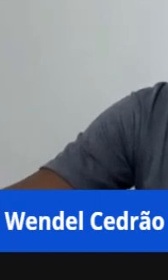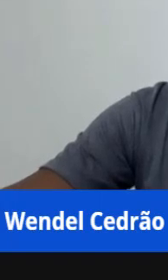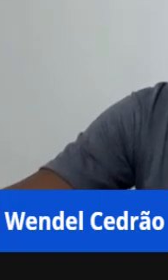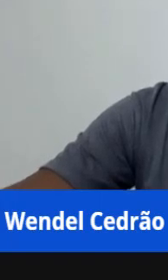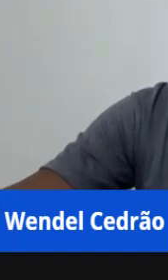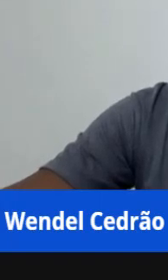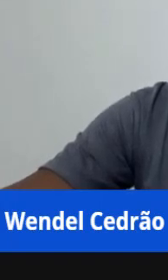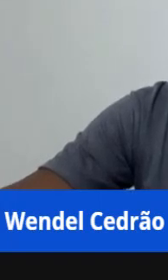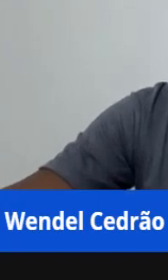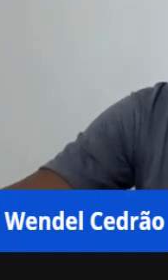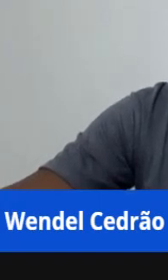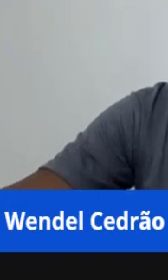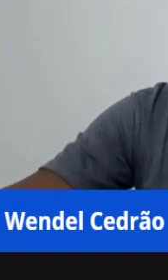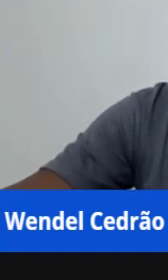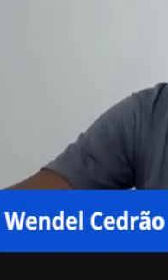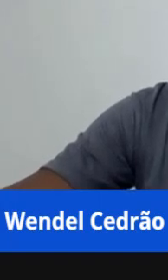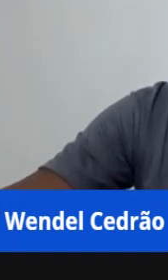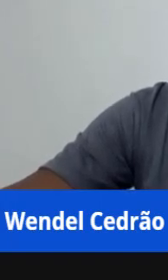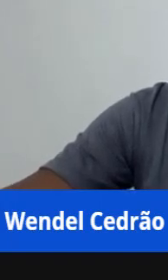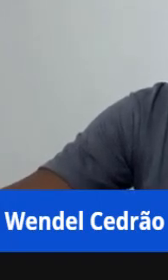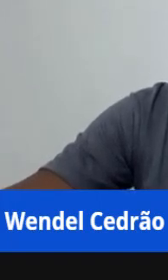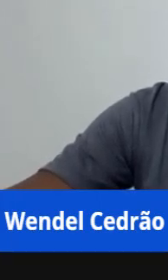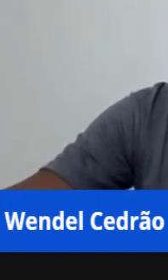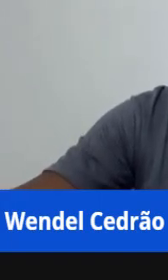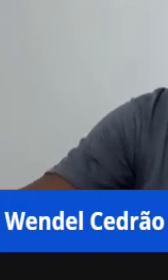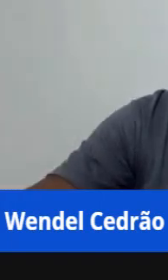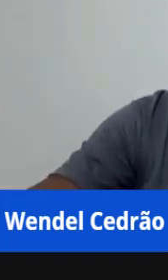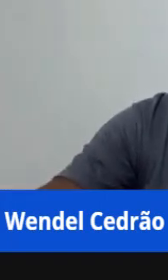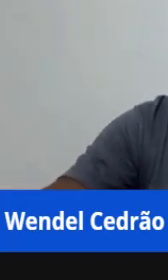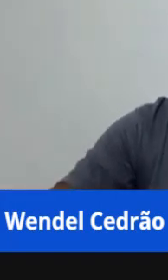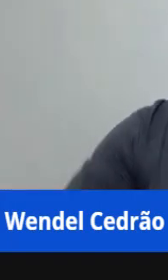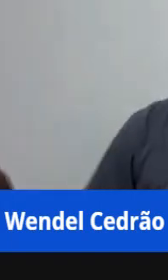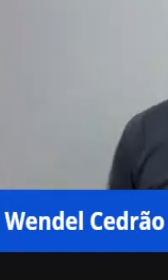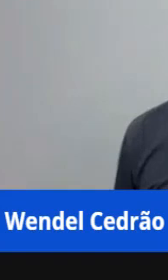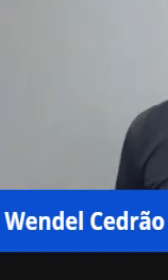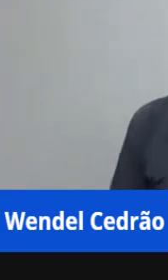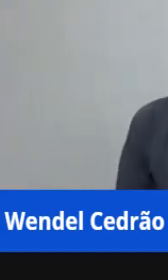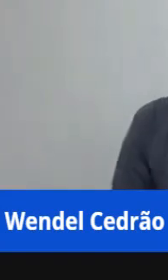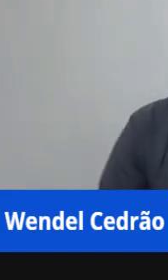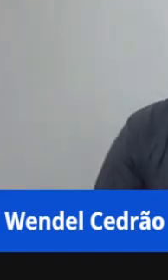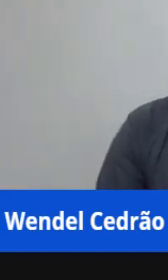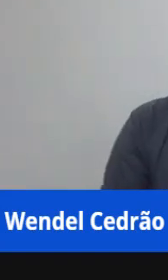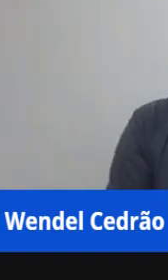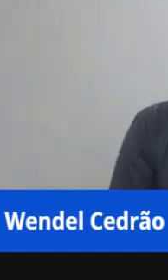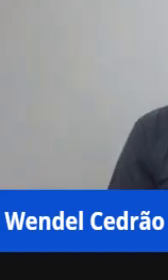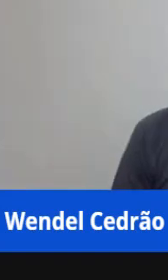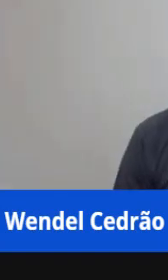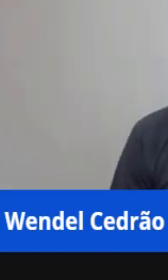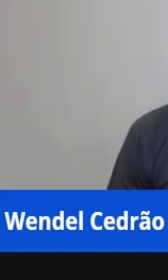rede. No final, teremos um bloco para esclarecimento de dúvidas pertinentes à live.